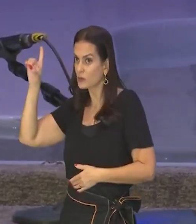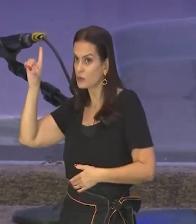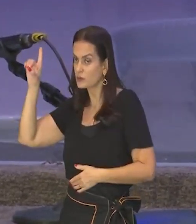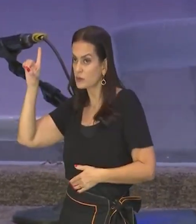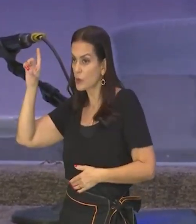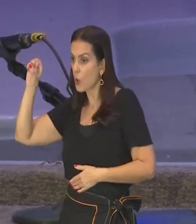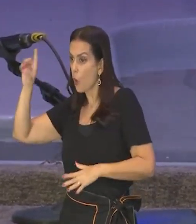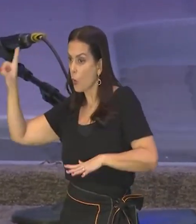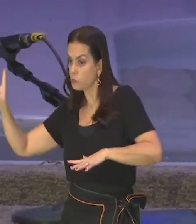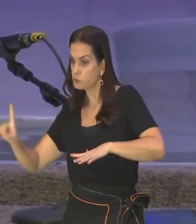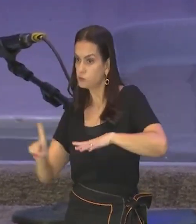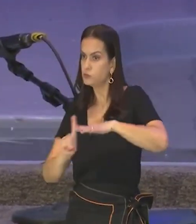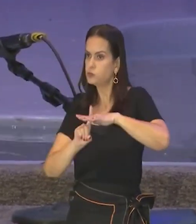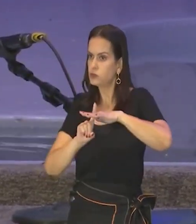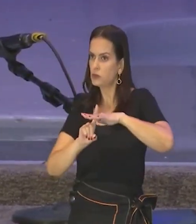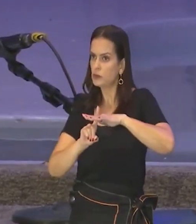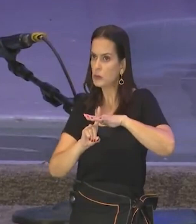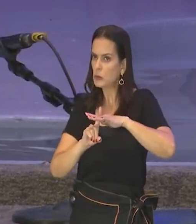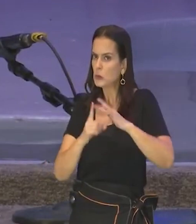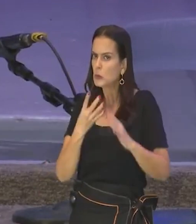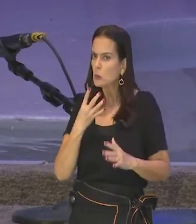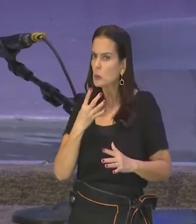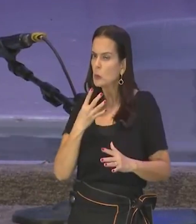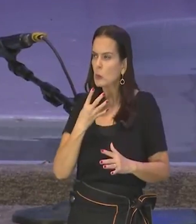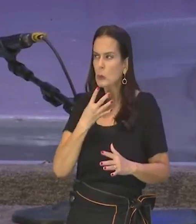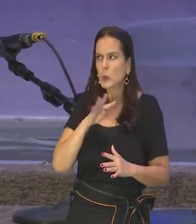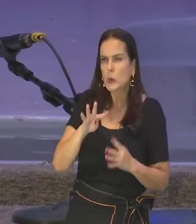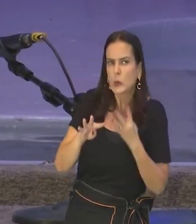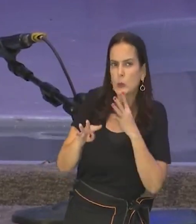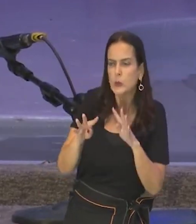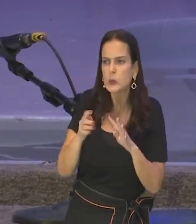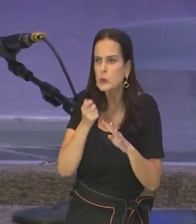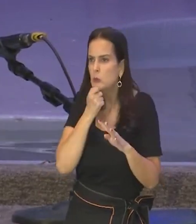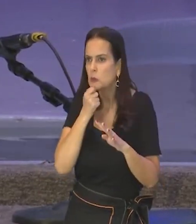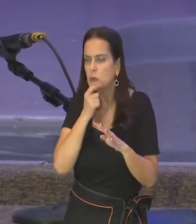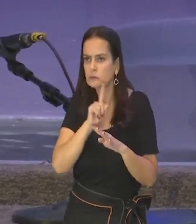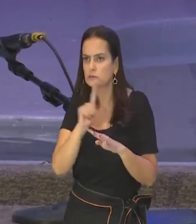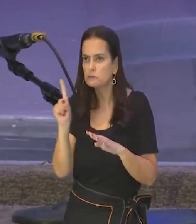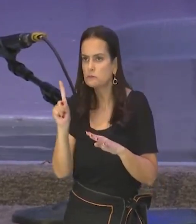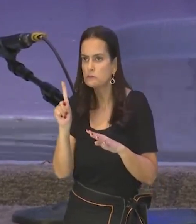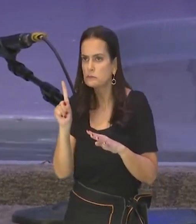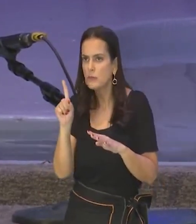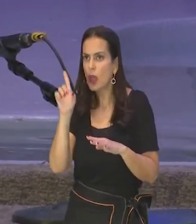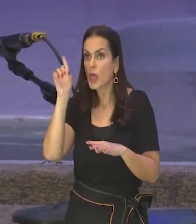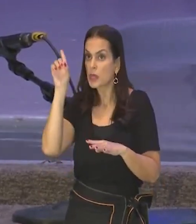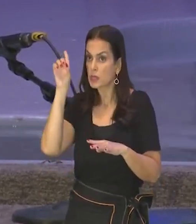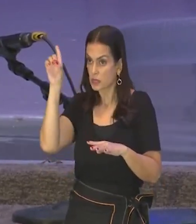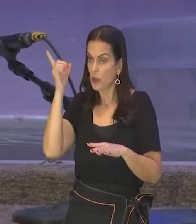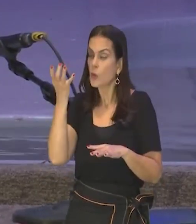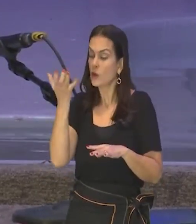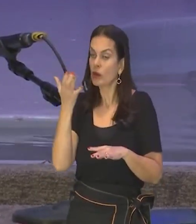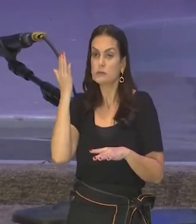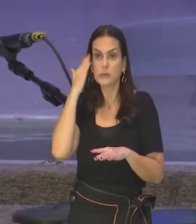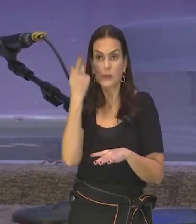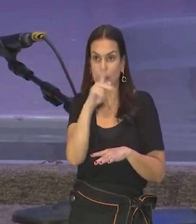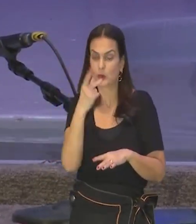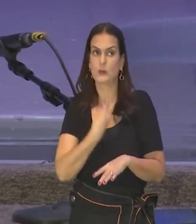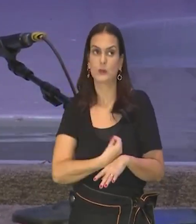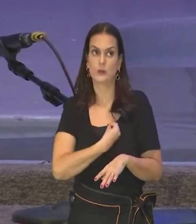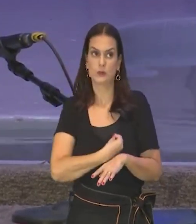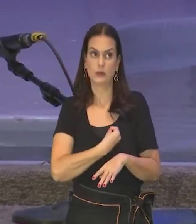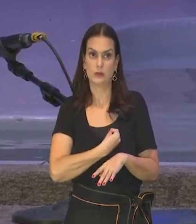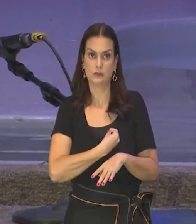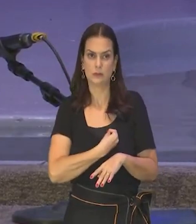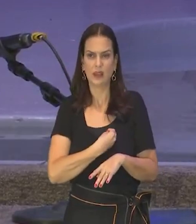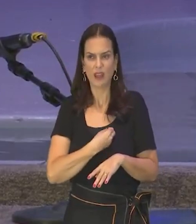você desconhece o propósito de Deus para a sua vida, você acha que Deus não está interessado em você, você acha que Deus